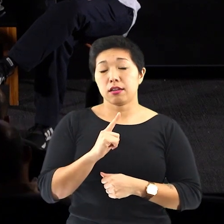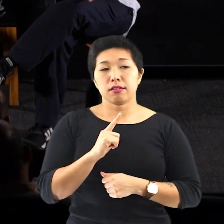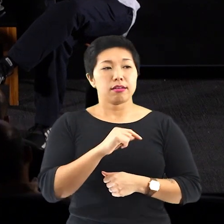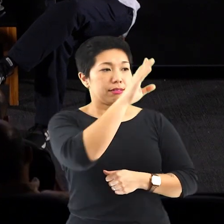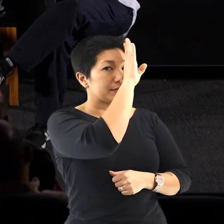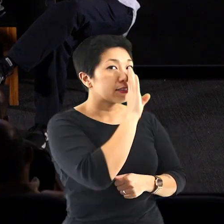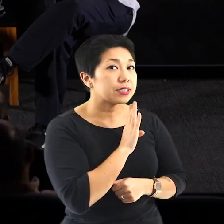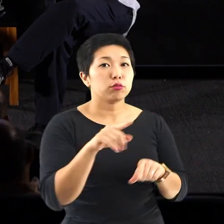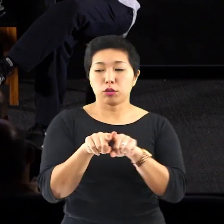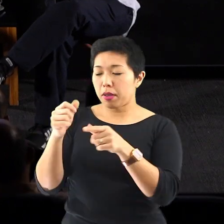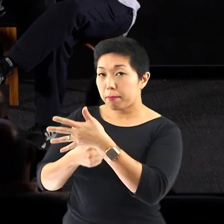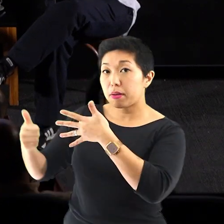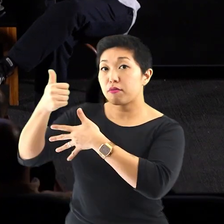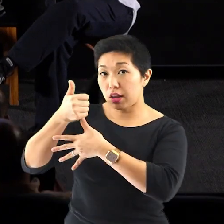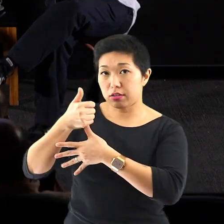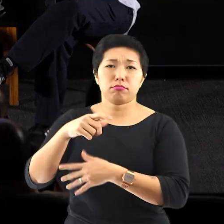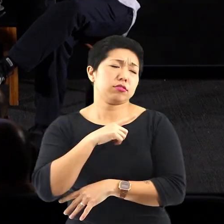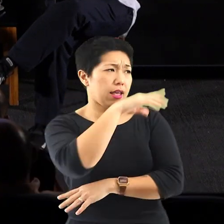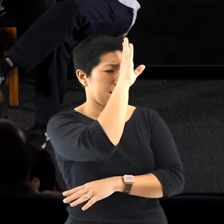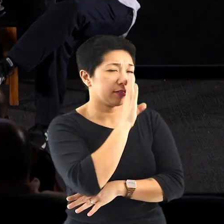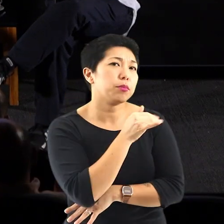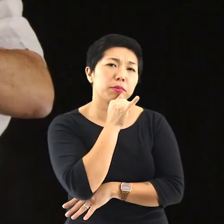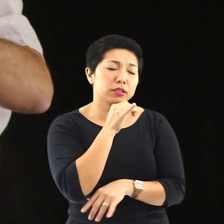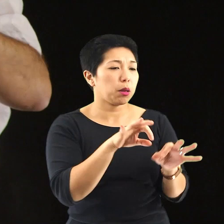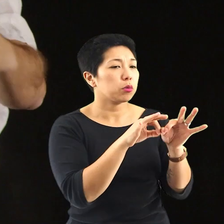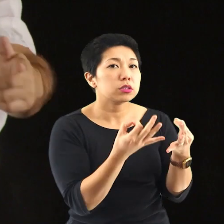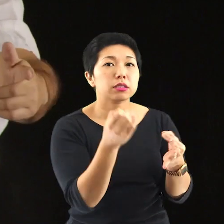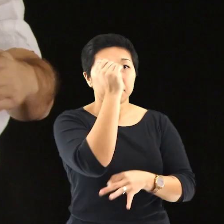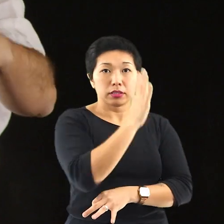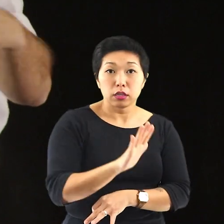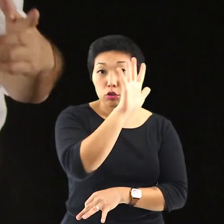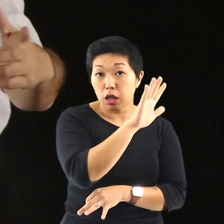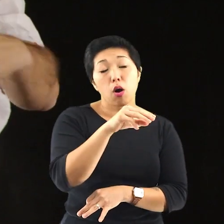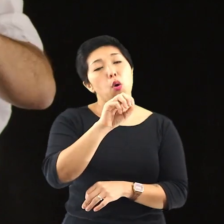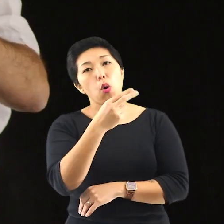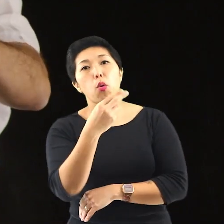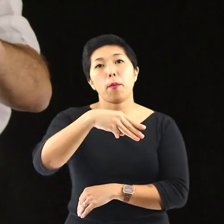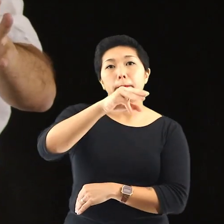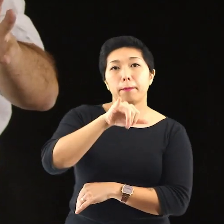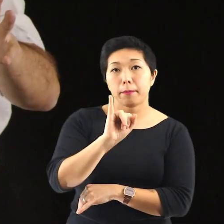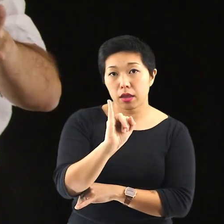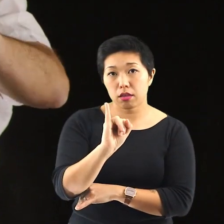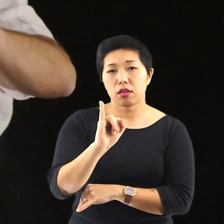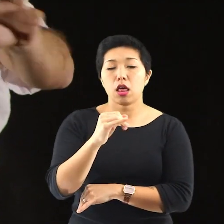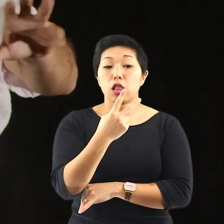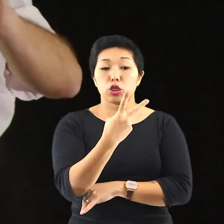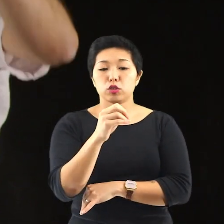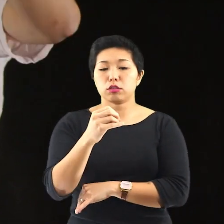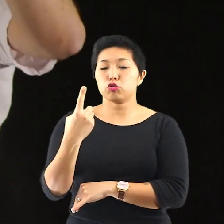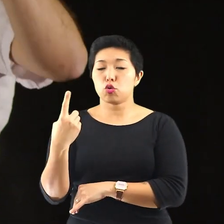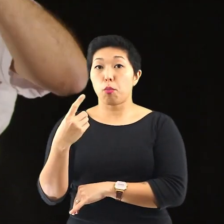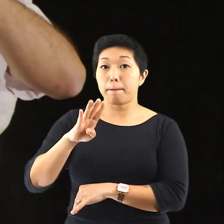isenções e privilégios. Há isenções do tipo simples, nacional, ou alguma coisa, ou MEI, que somam 201 bilhões, que